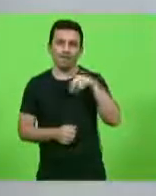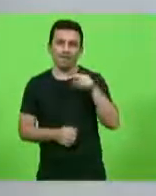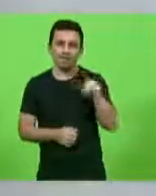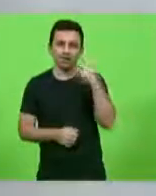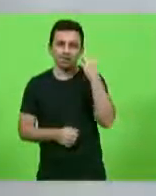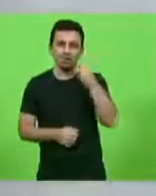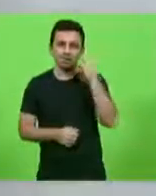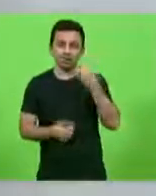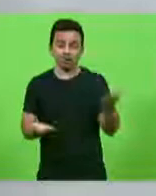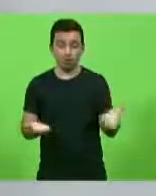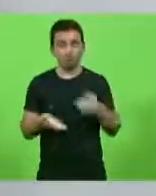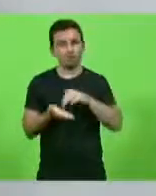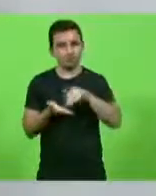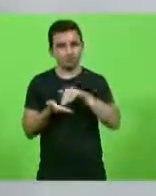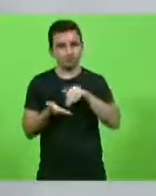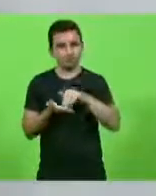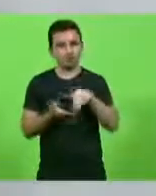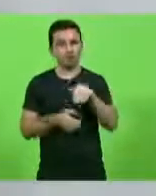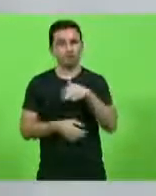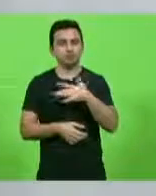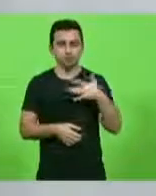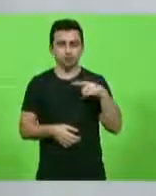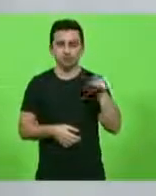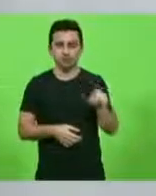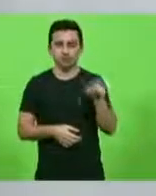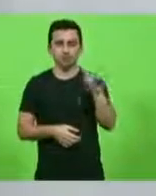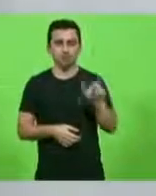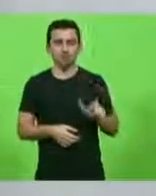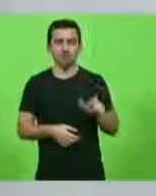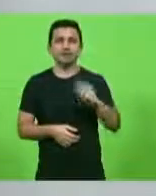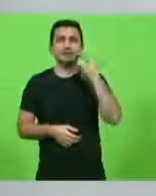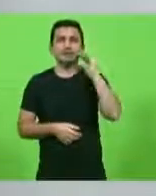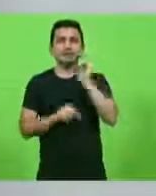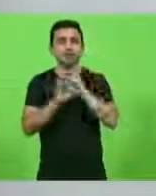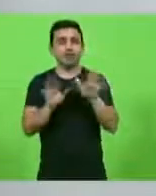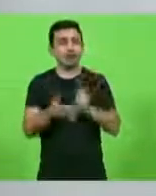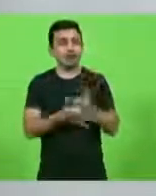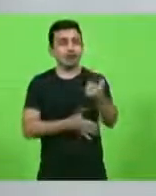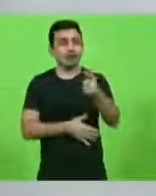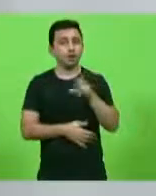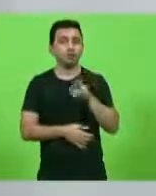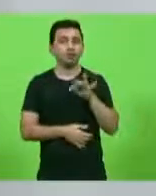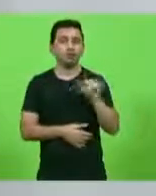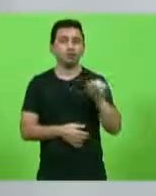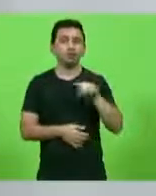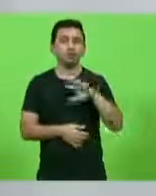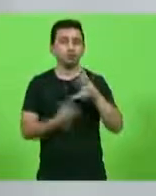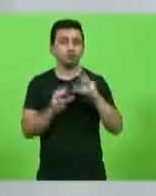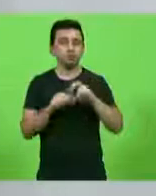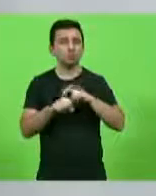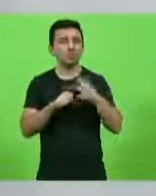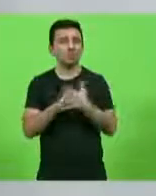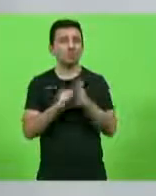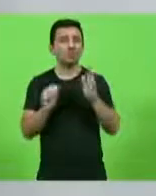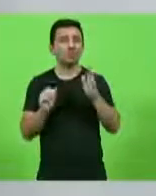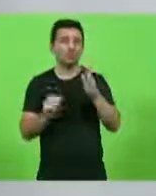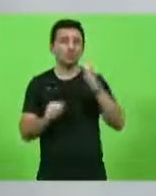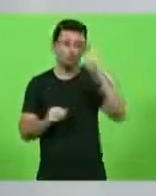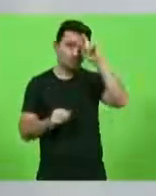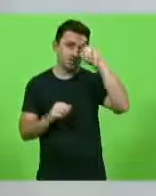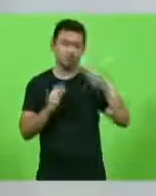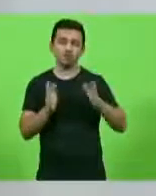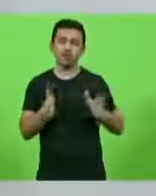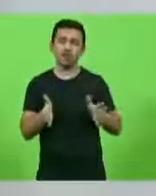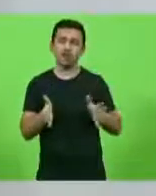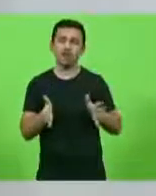secretária estadual de saúde, sobre este entendimento de pagar os leitos da Covid aos hospitais que já estão prestando